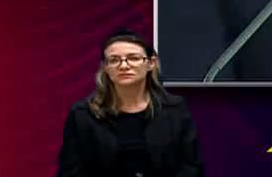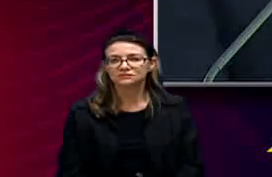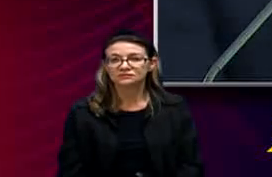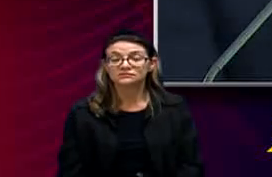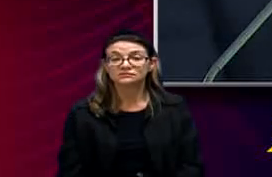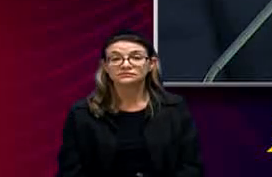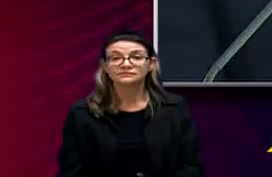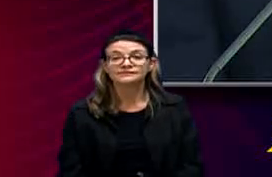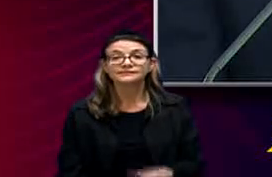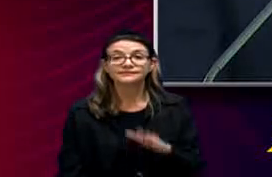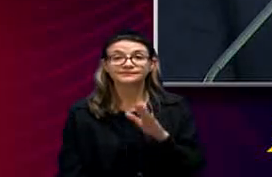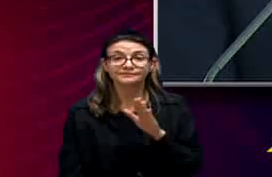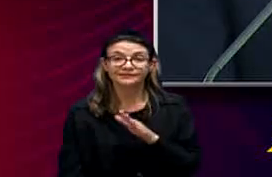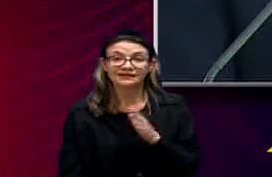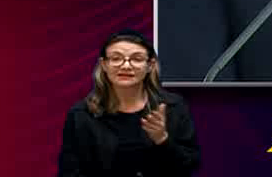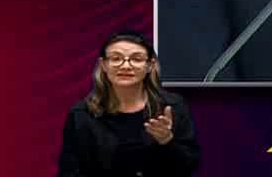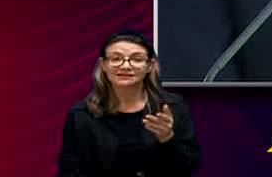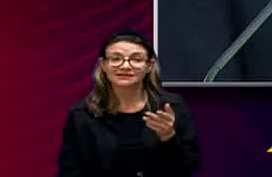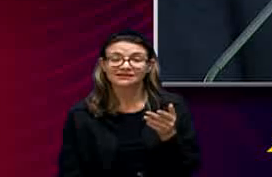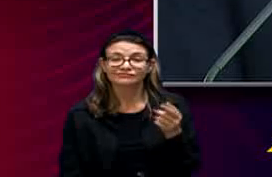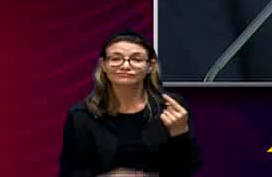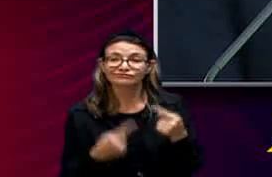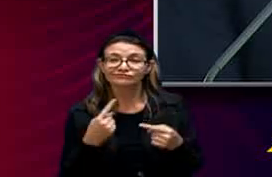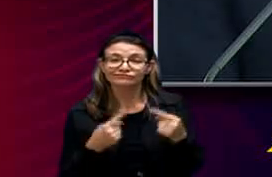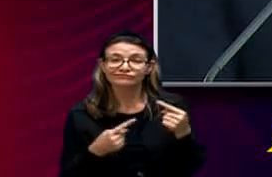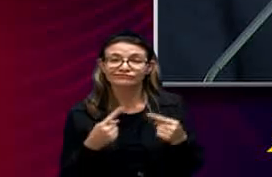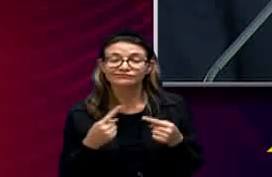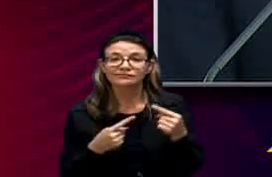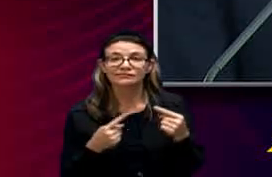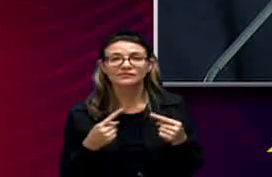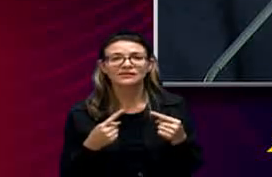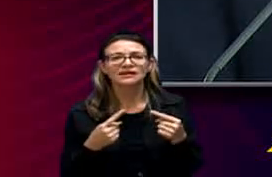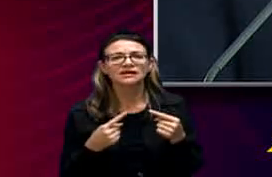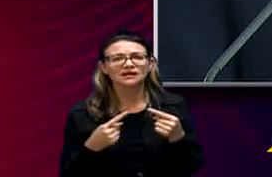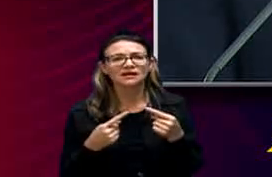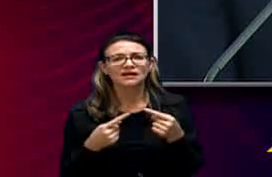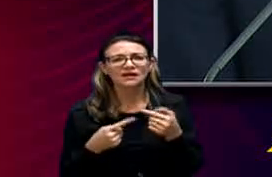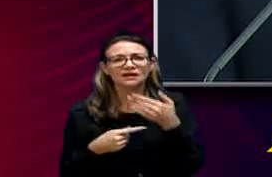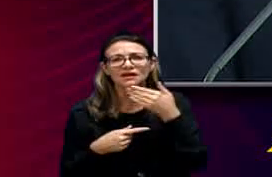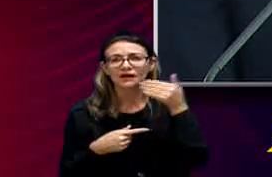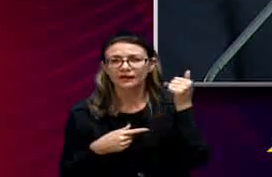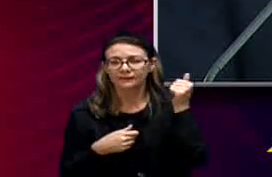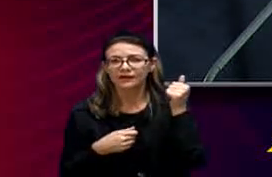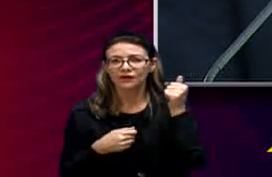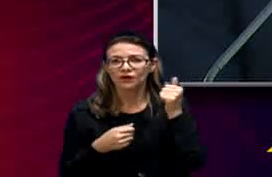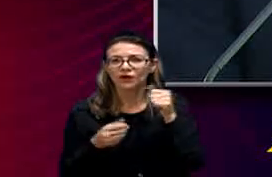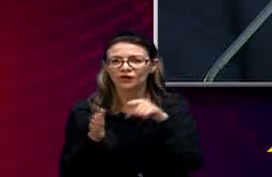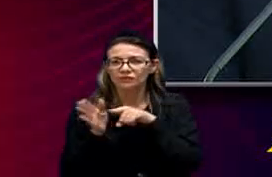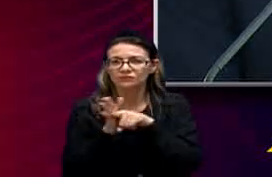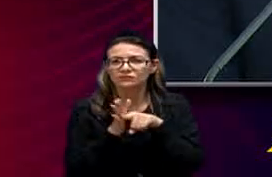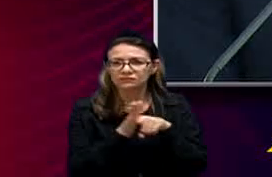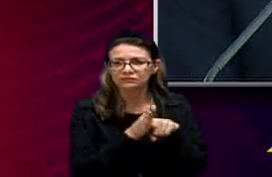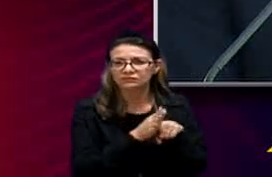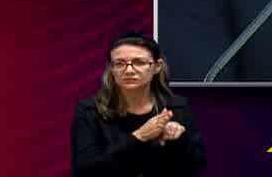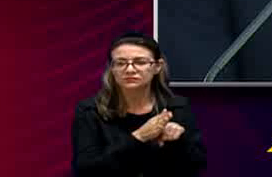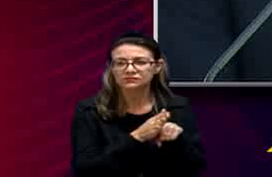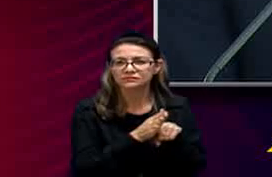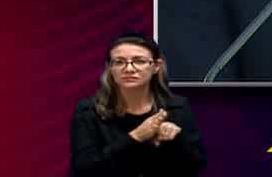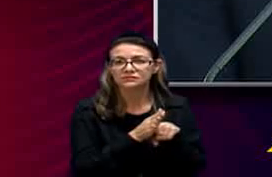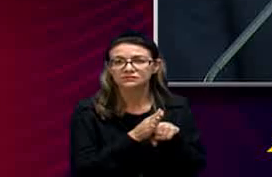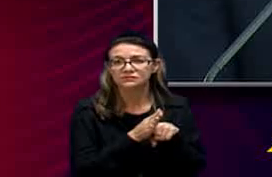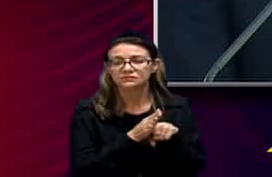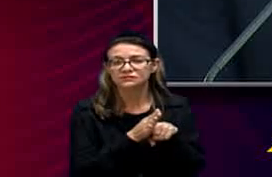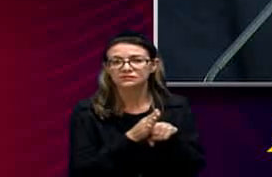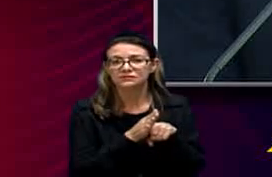casa desnecessária que consultasse o Conselho Municipal do meio ambiente retira o projeto por alguns dias que não Já já esse debate já